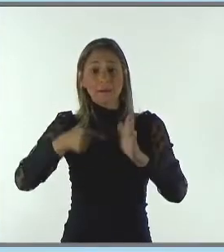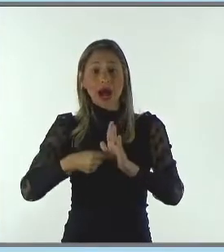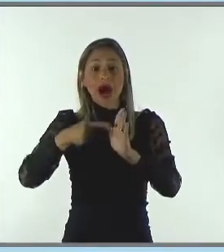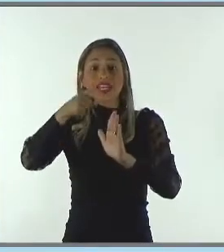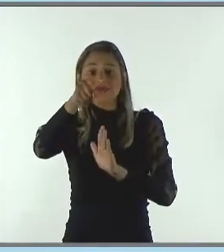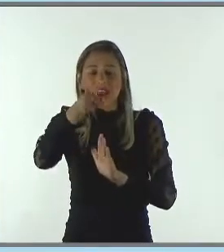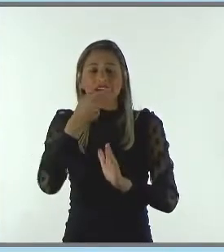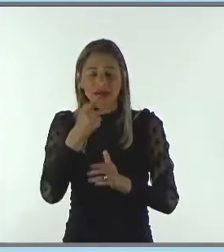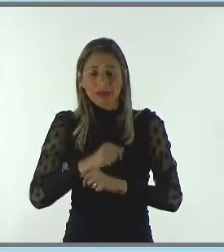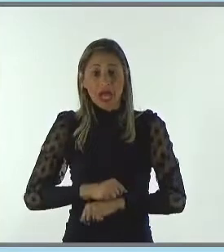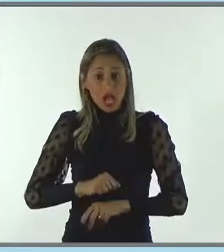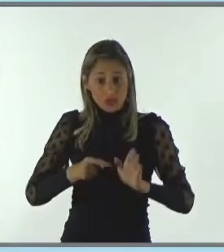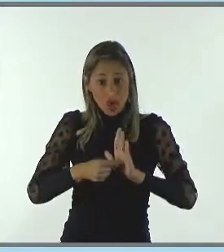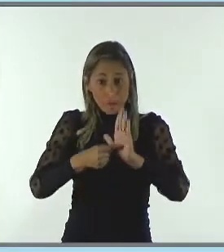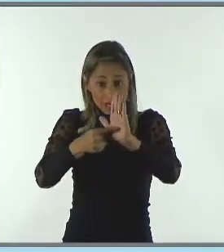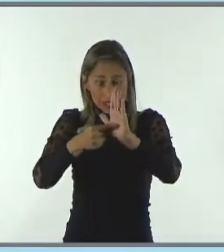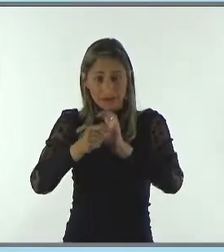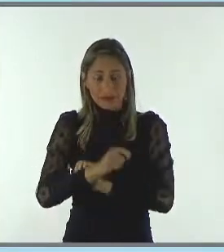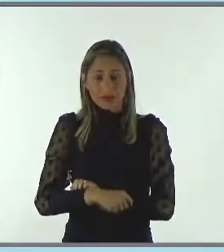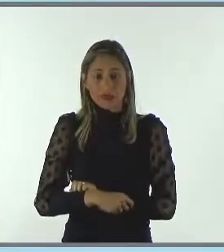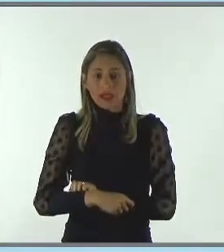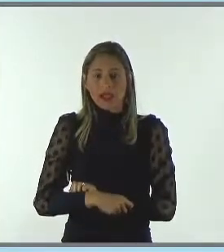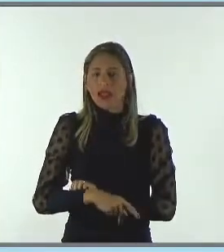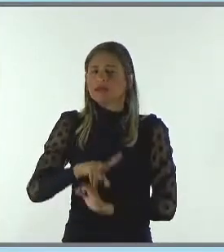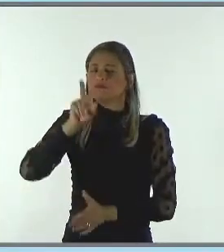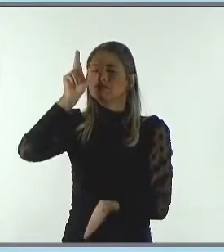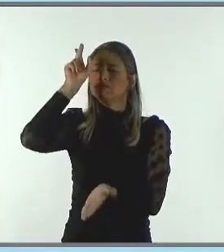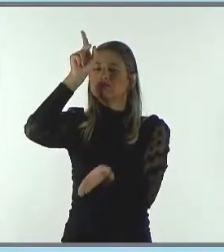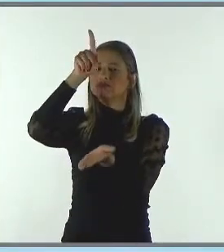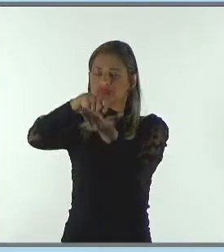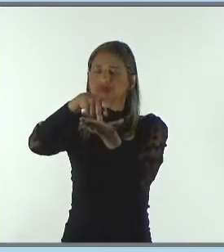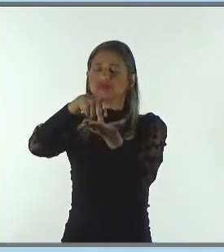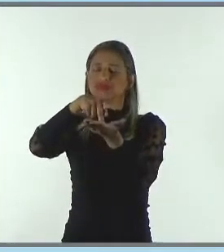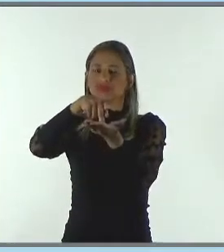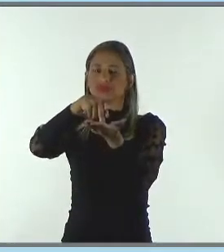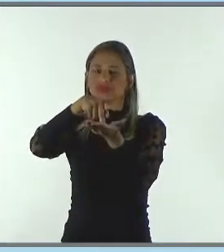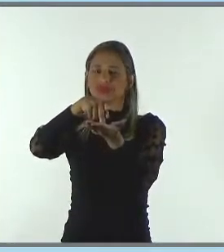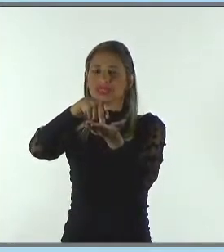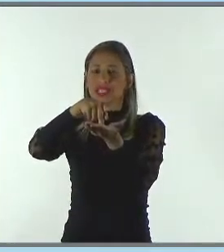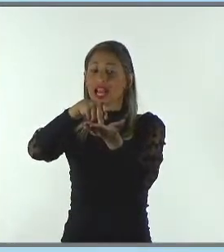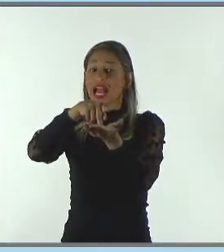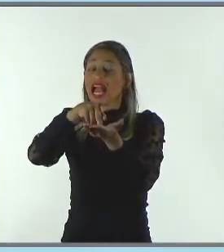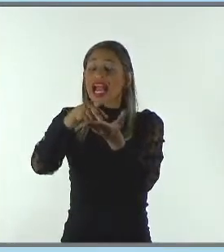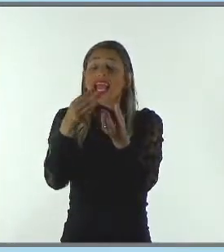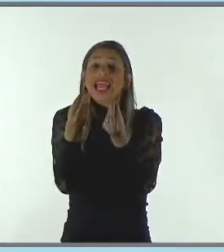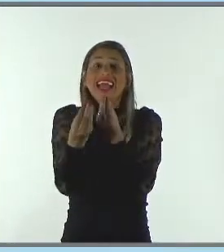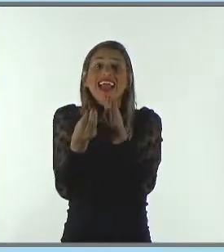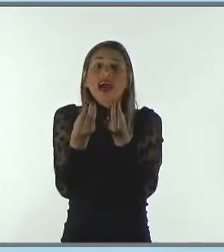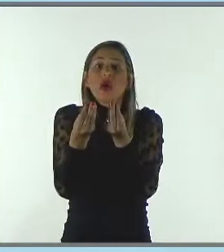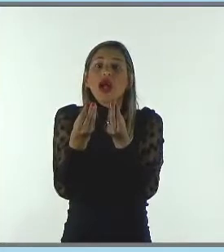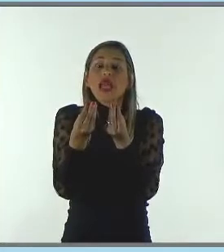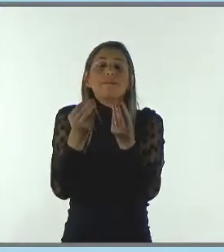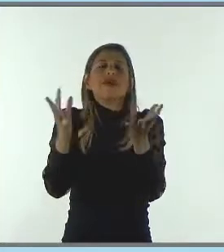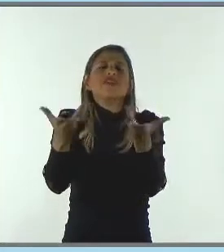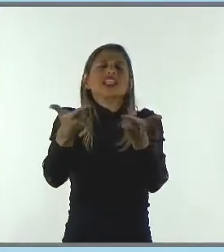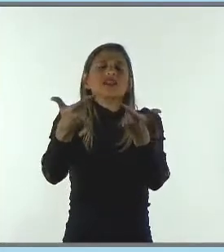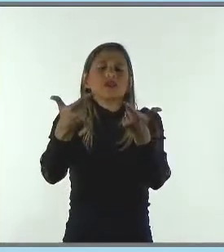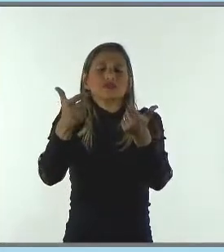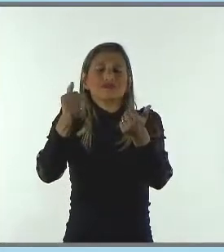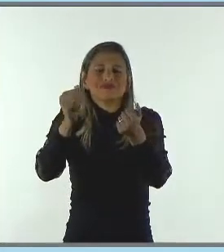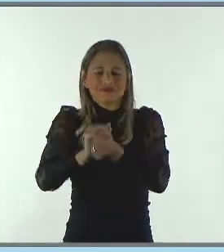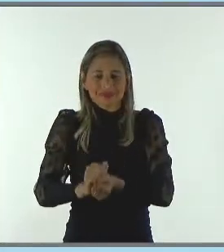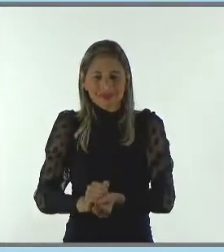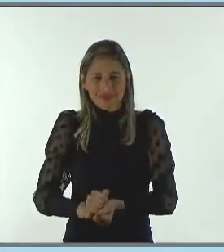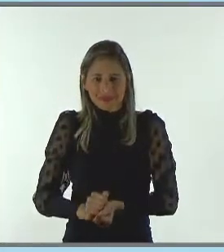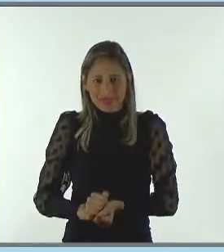vou fazer uma apresentação, assim, com certeza, não alcança tudo que ele é. Quando